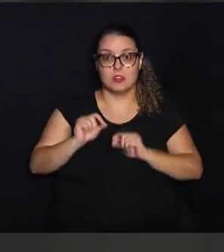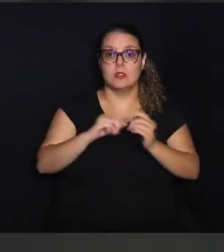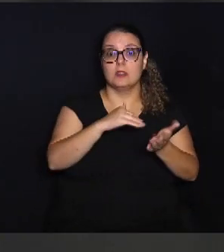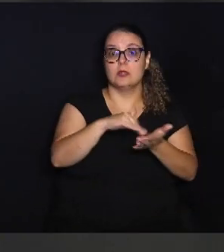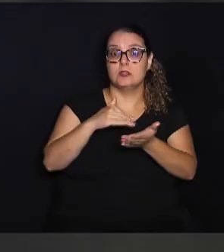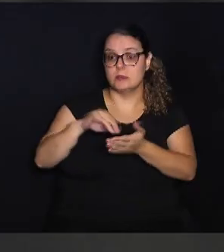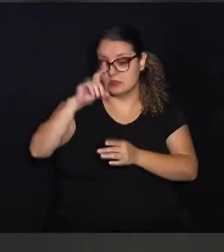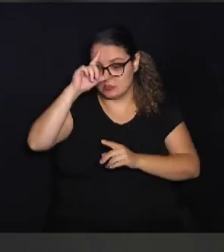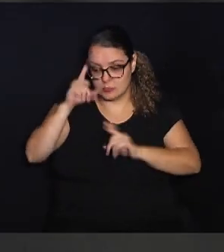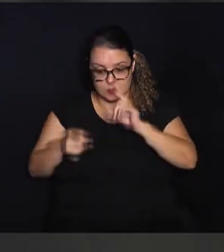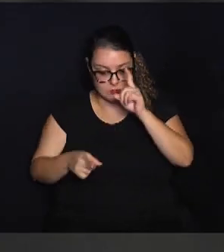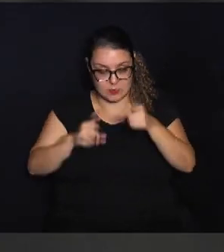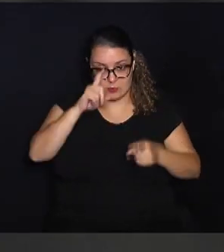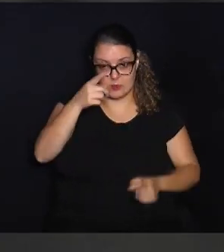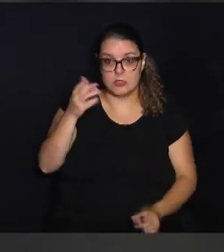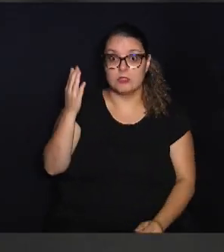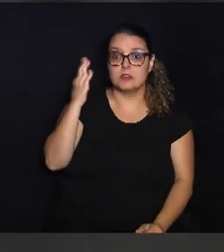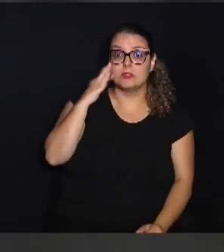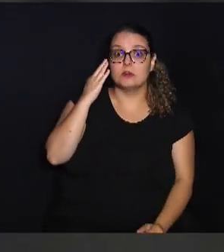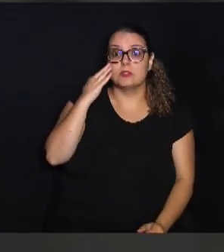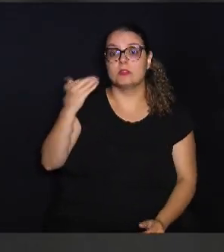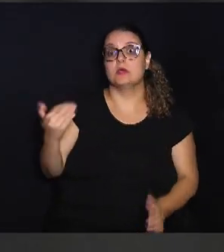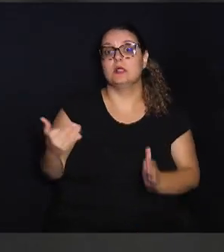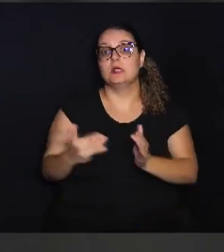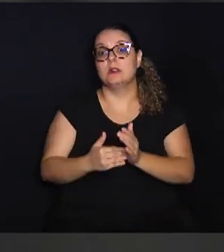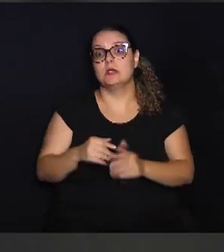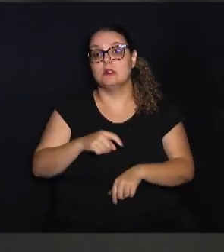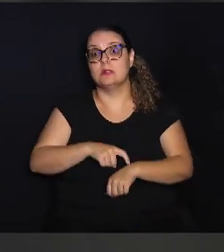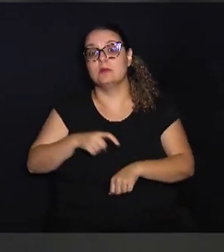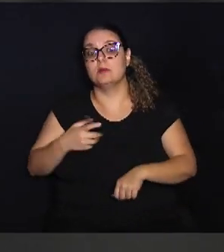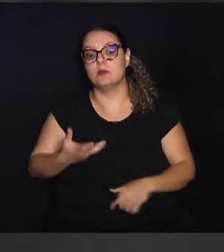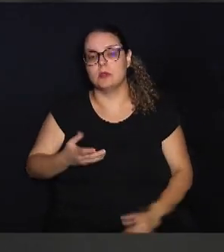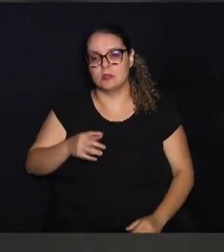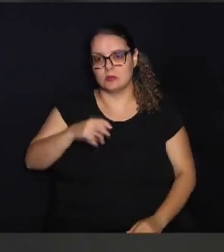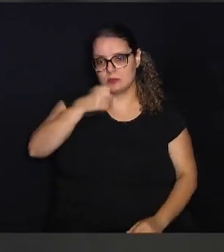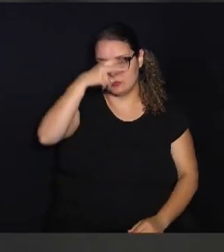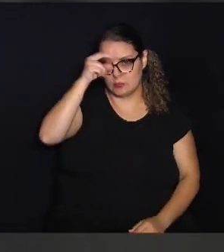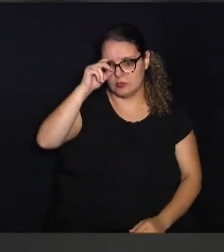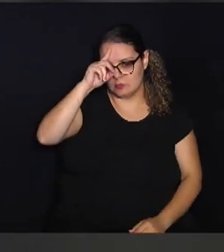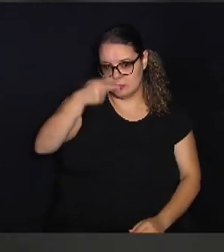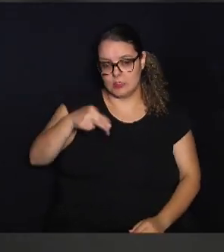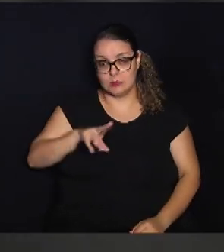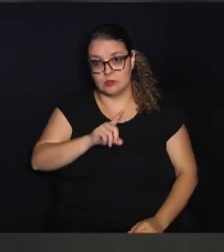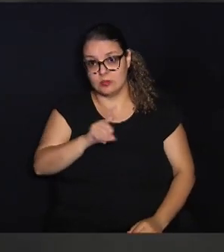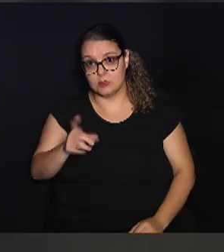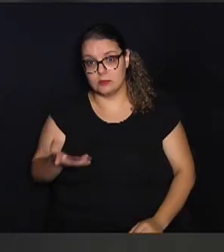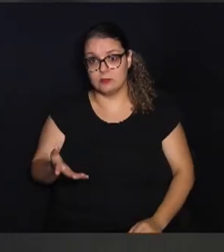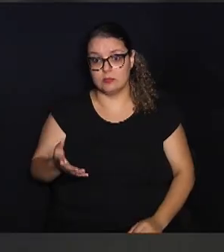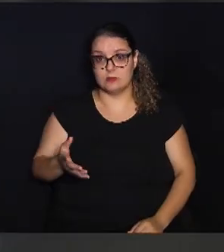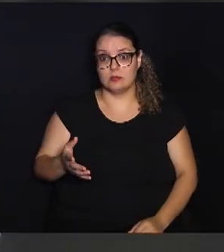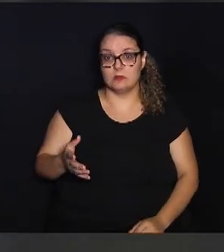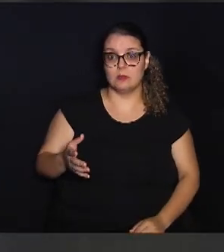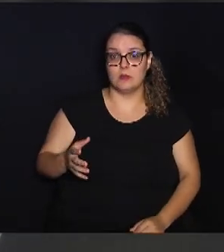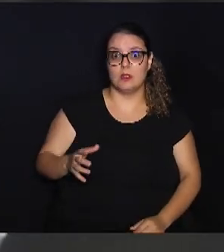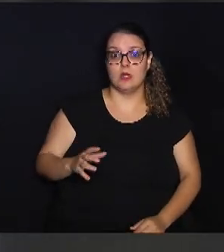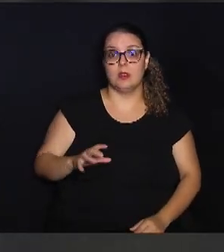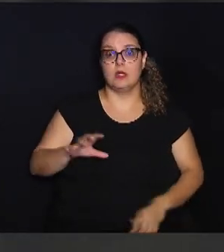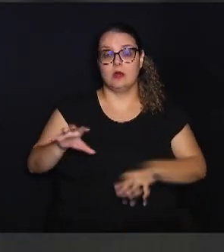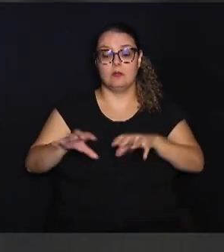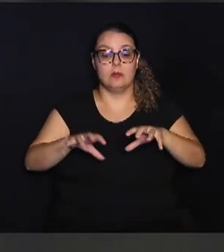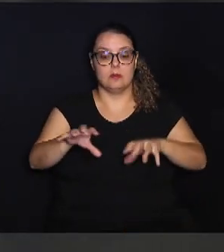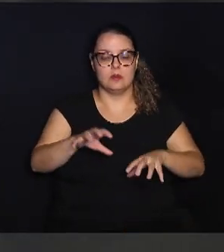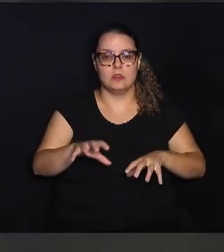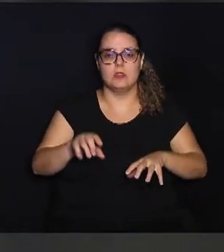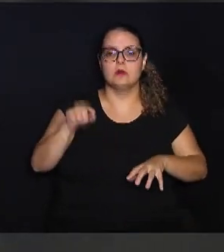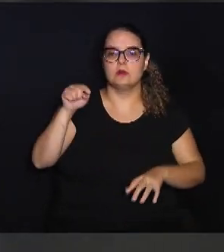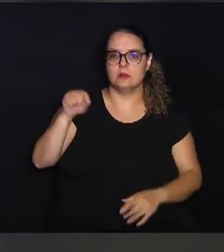mandam, entender até onde o prefeito manda ou não manda, e a partir de você ter todo esse mapeamento, você